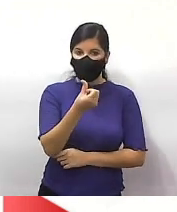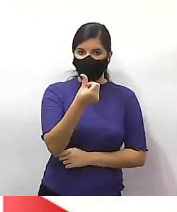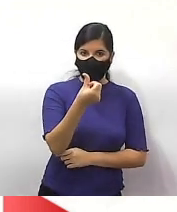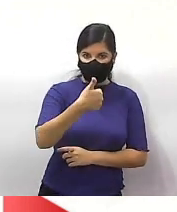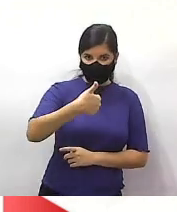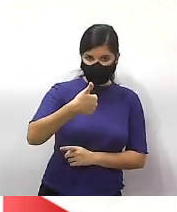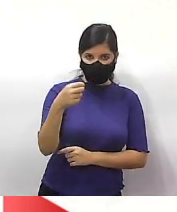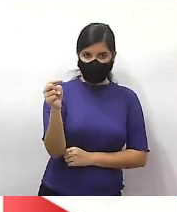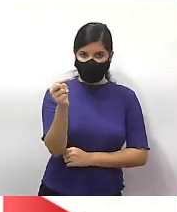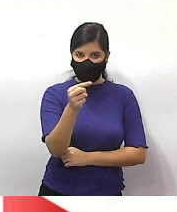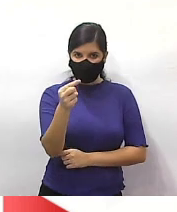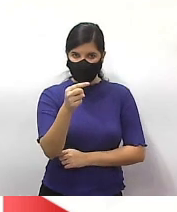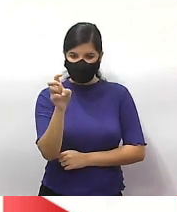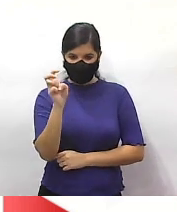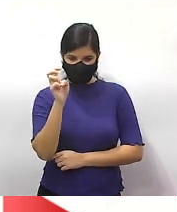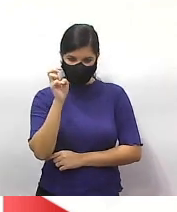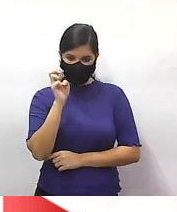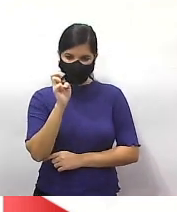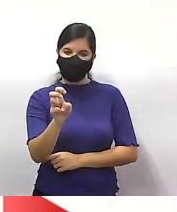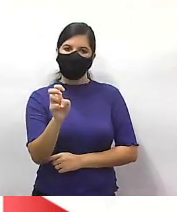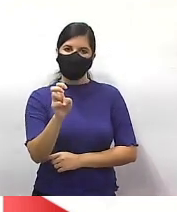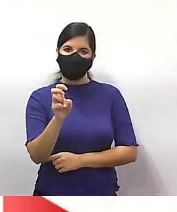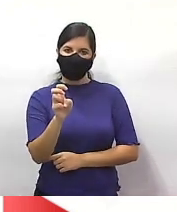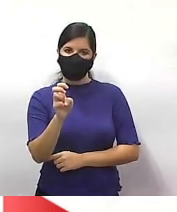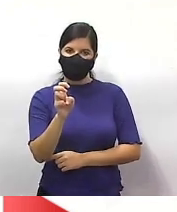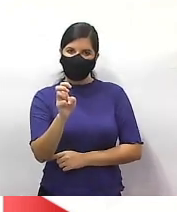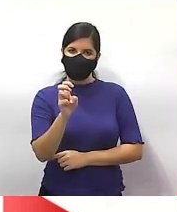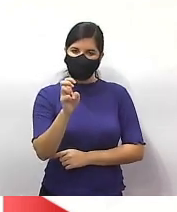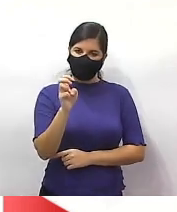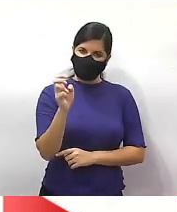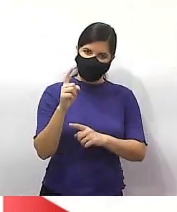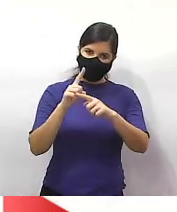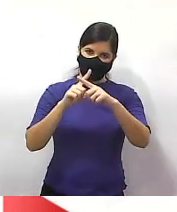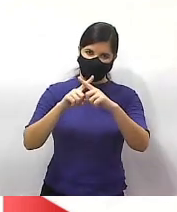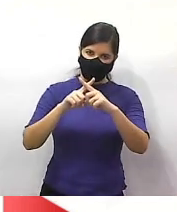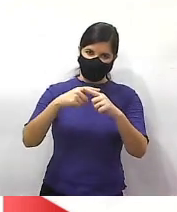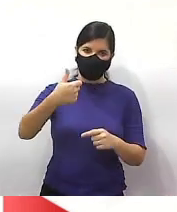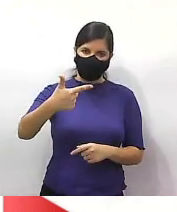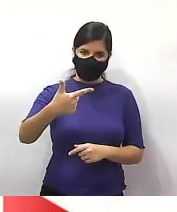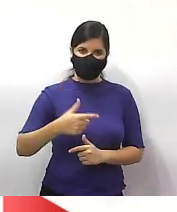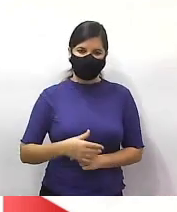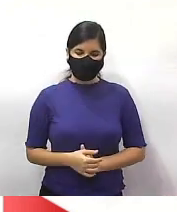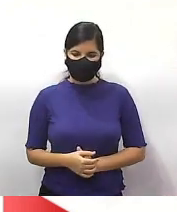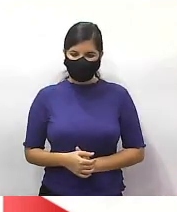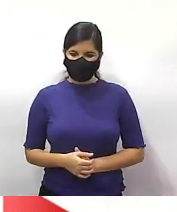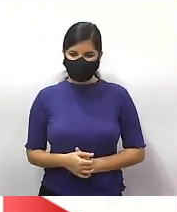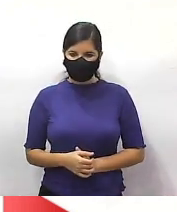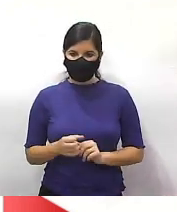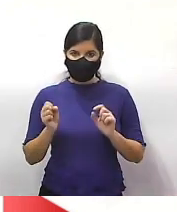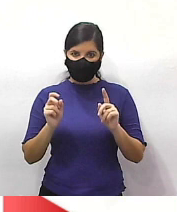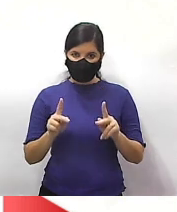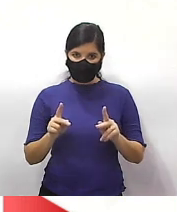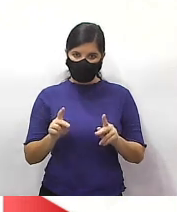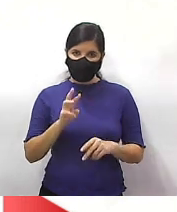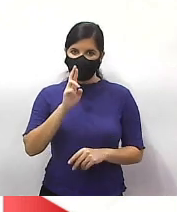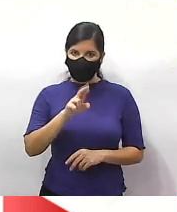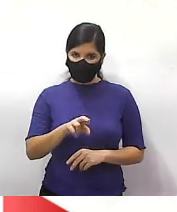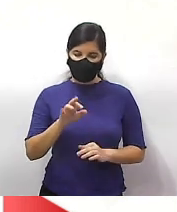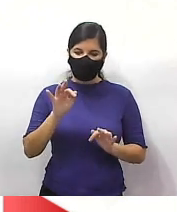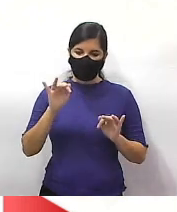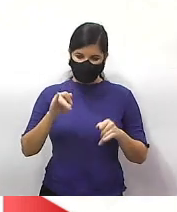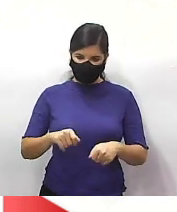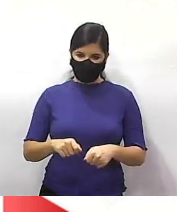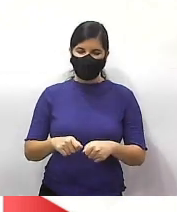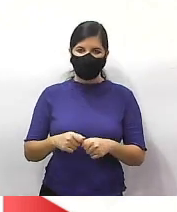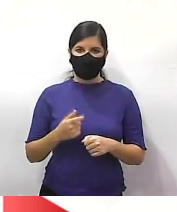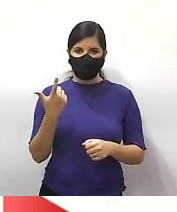comparado a 61, né? Naquele exemplo da gente, seria 61 menos 5 vezes 12, tá bom? E aí esse seria o resto que iria